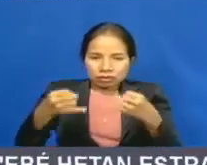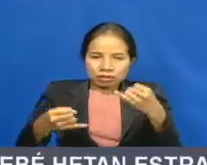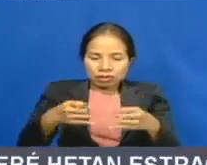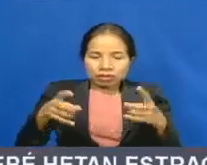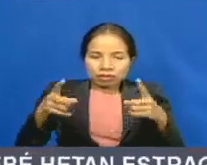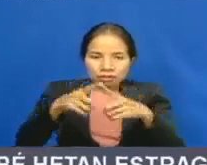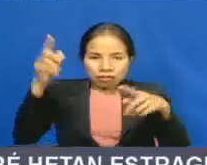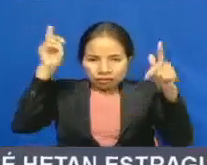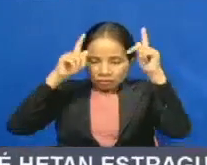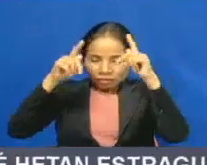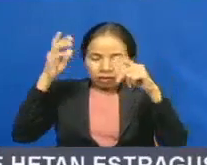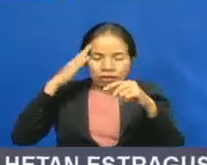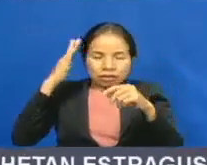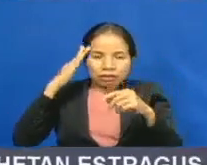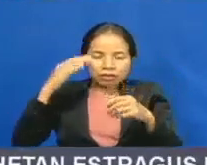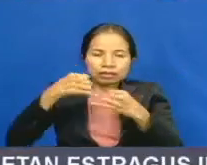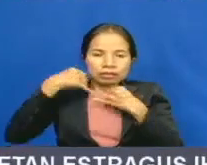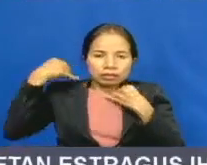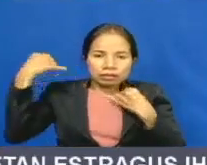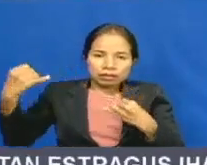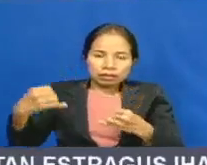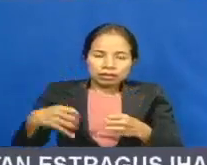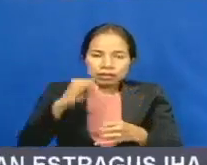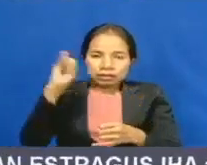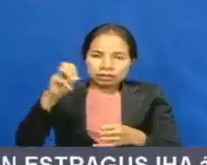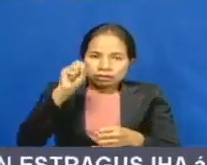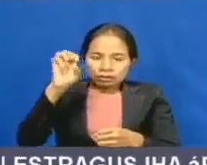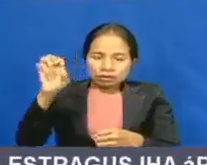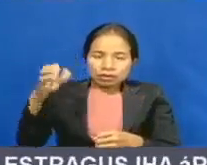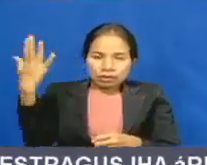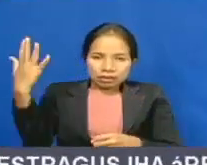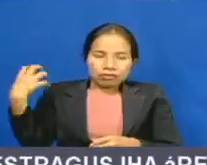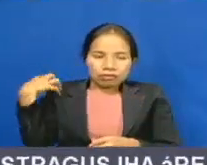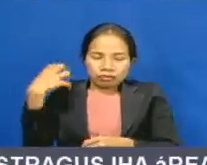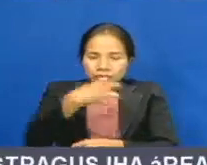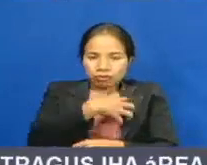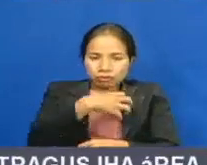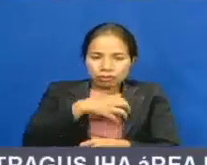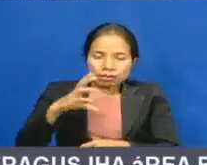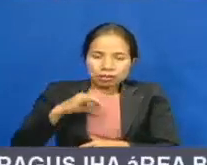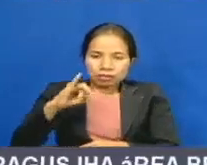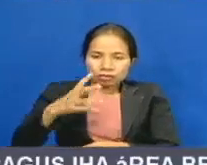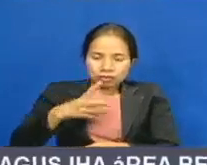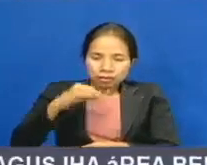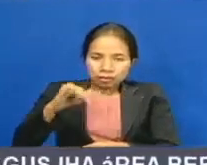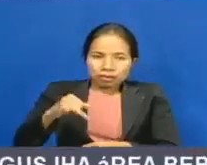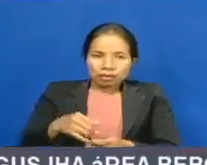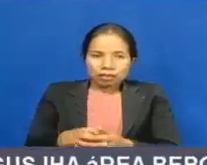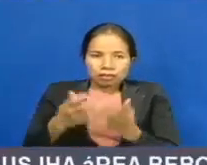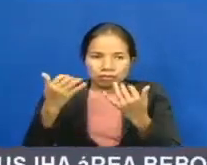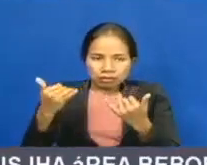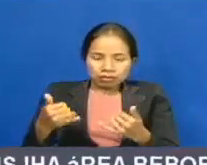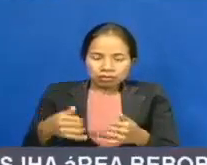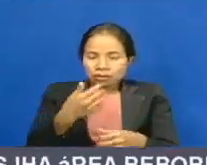ba caso desconfia Taraan José Bernardo e a cela polícia Caicoli dele. Nebe, to